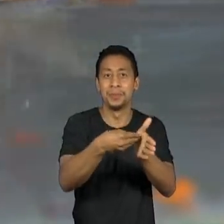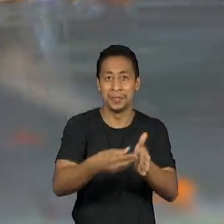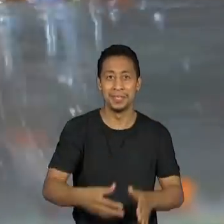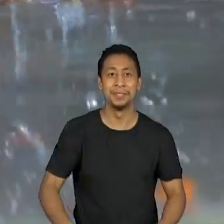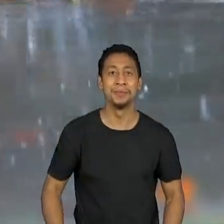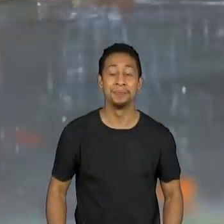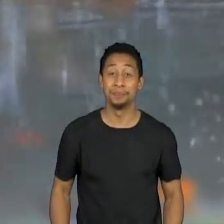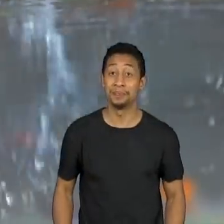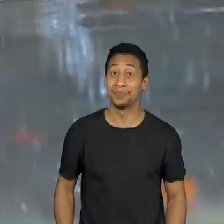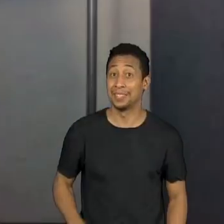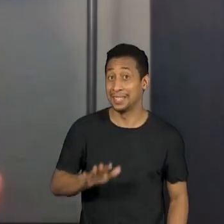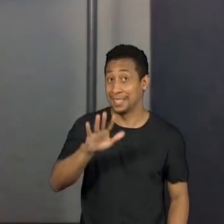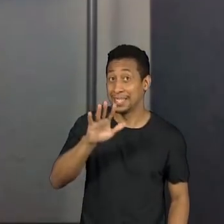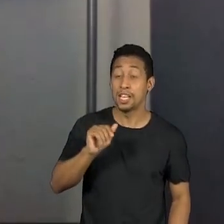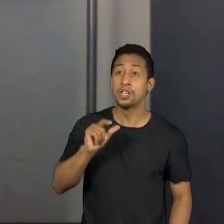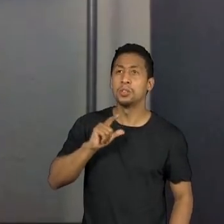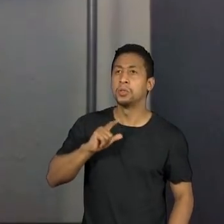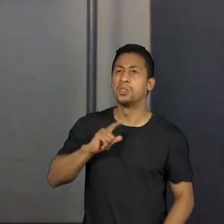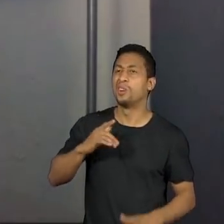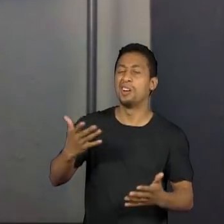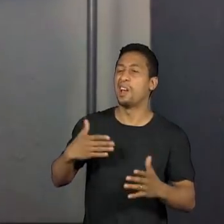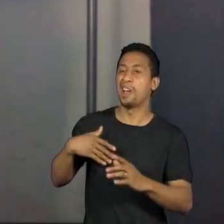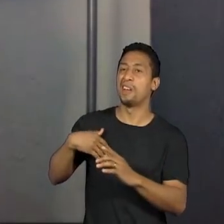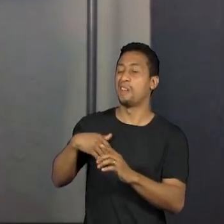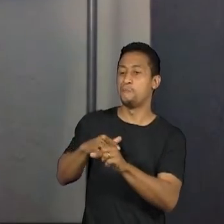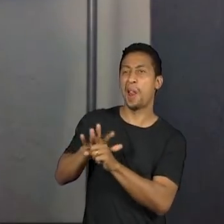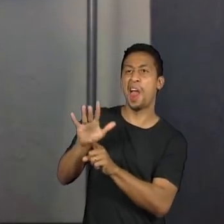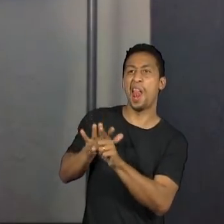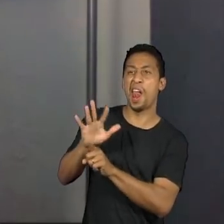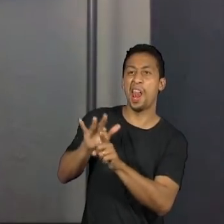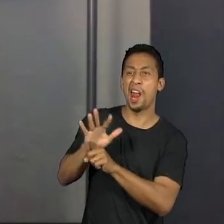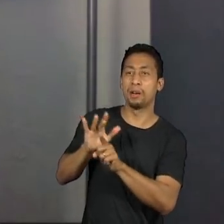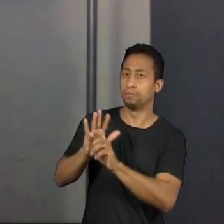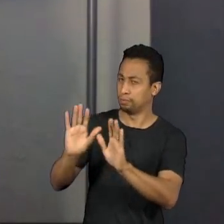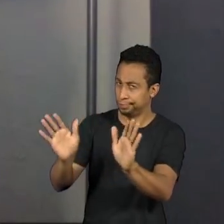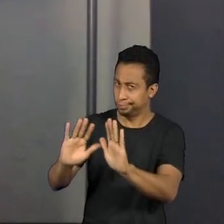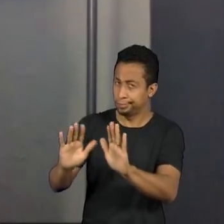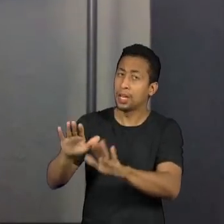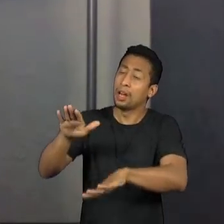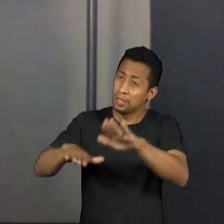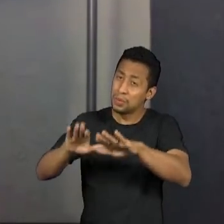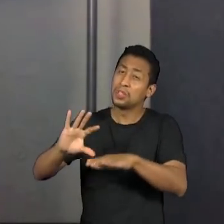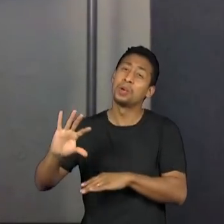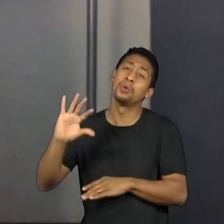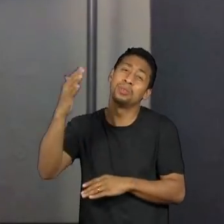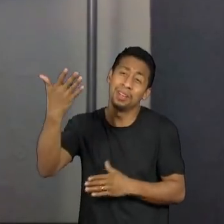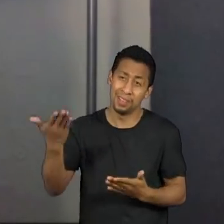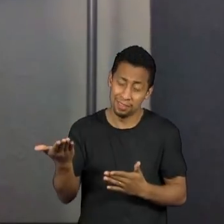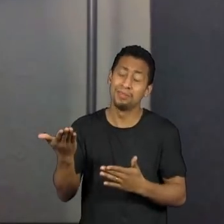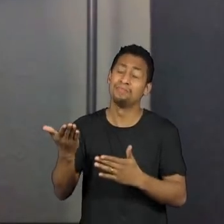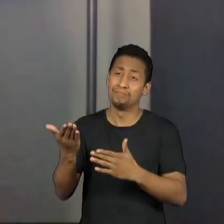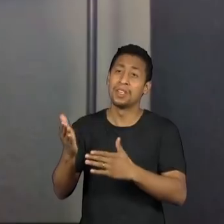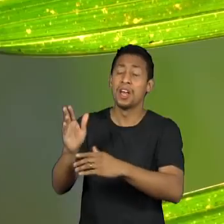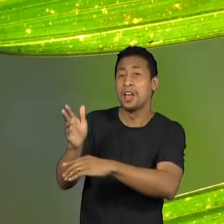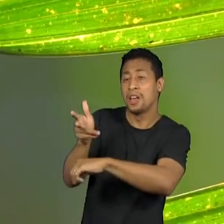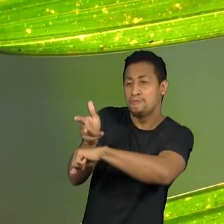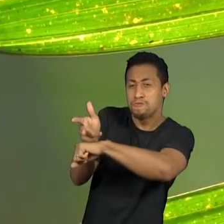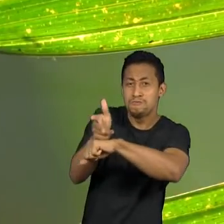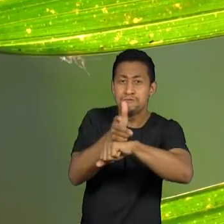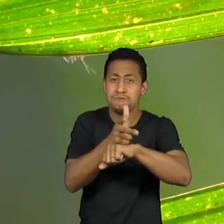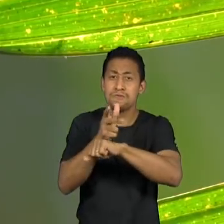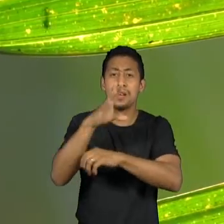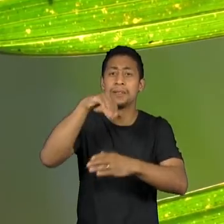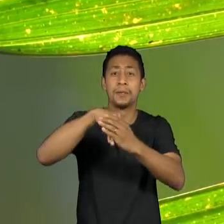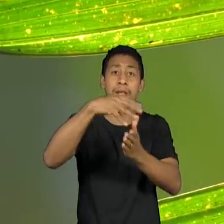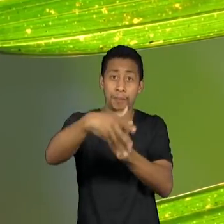E a gente não se pauta pelo sensacionalismo, o que muitas vezes é o que acontece com produções audiovisuais feitas na Amazônia. Então, o